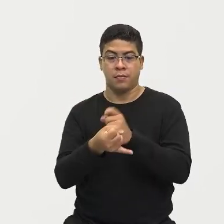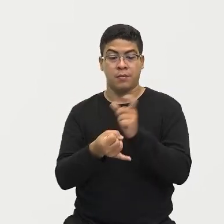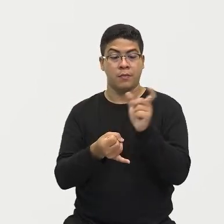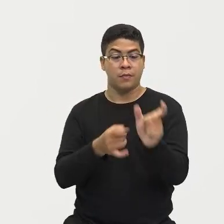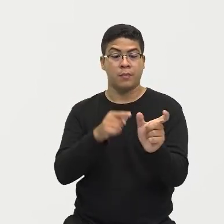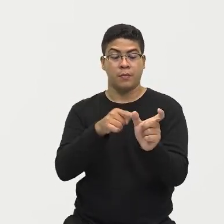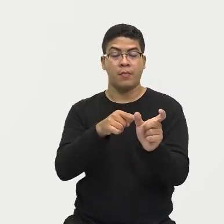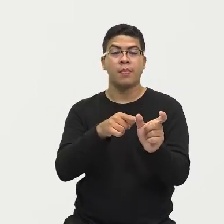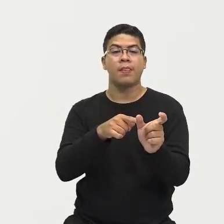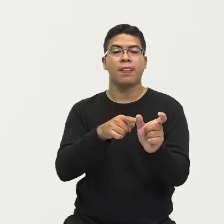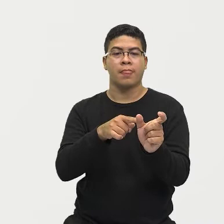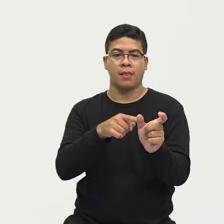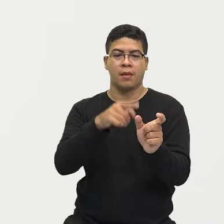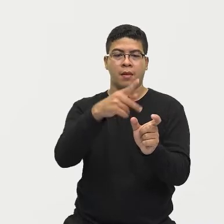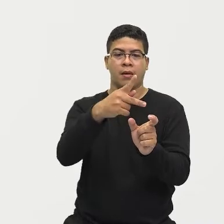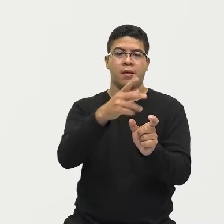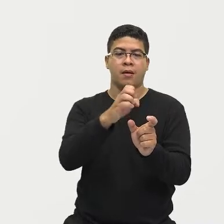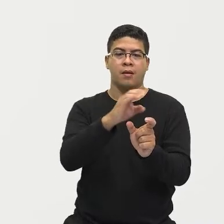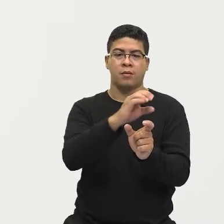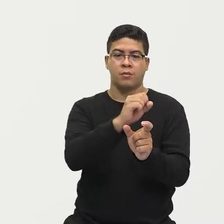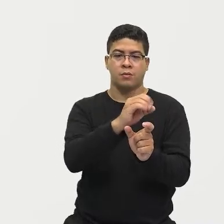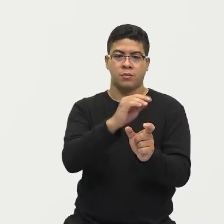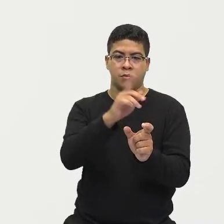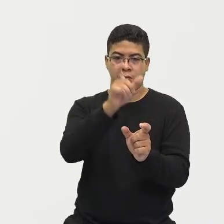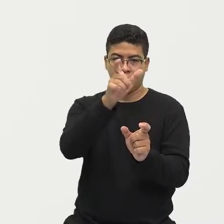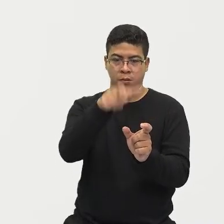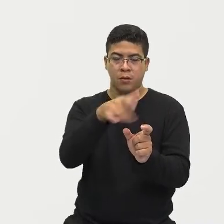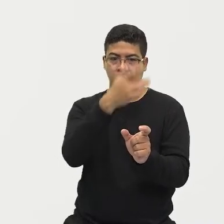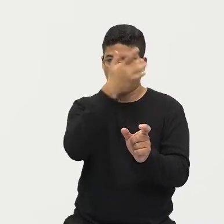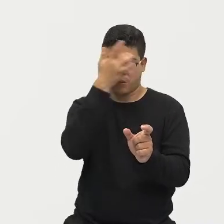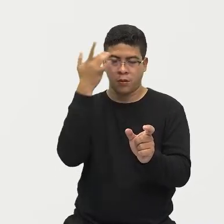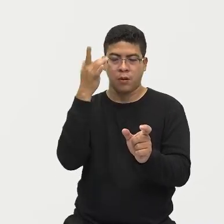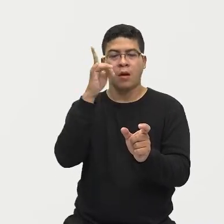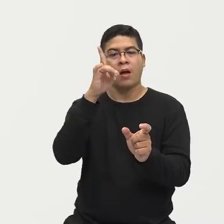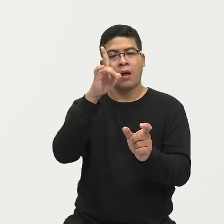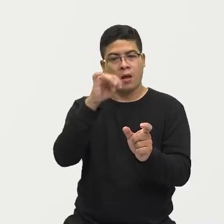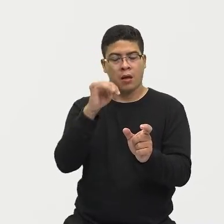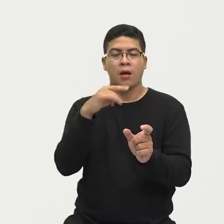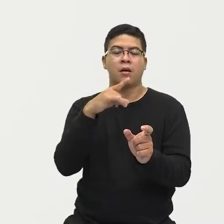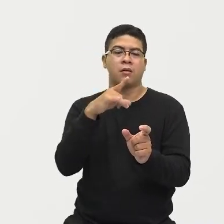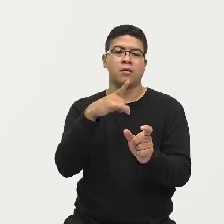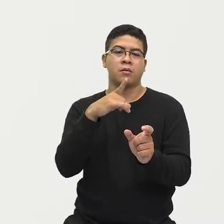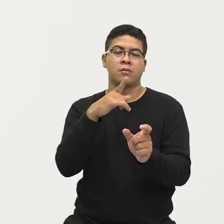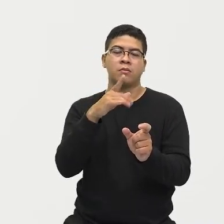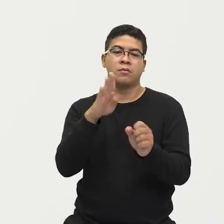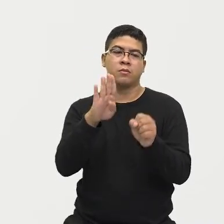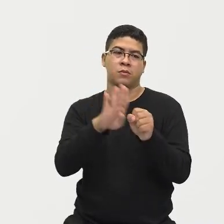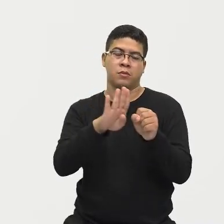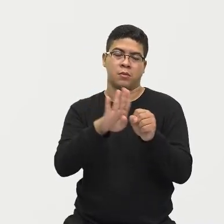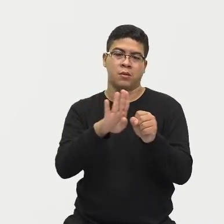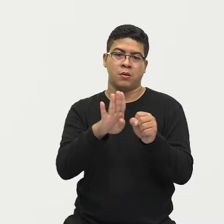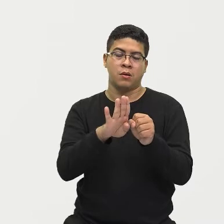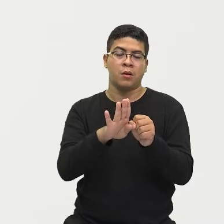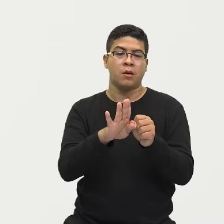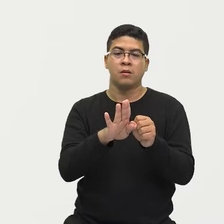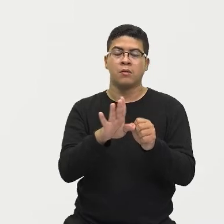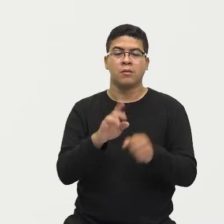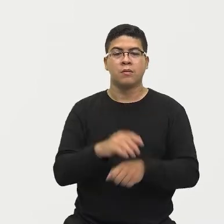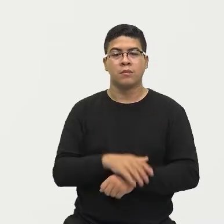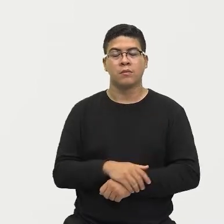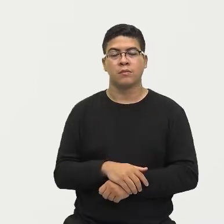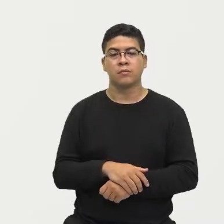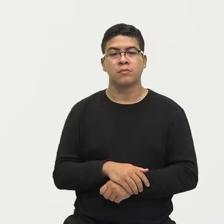substantivo. É um substantivo. Nomeia algo, ou alguém, ou algo que existe ou não